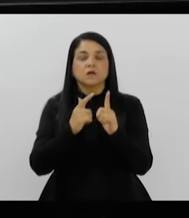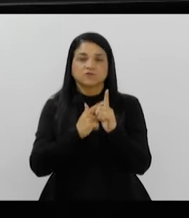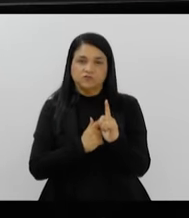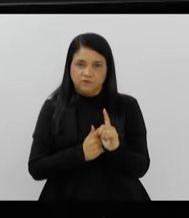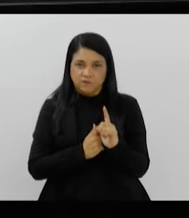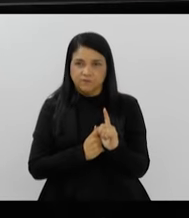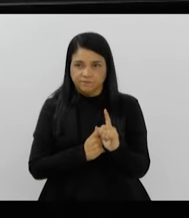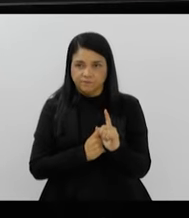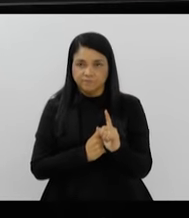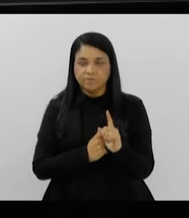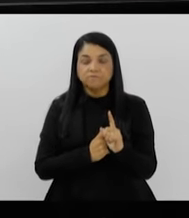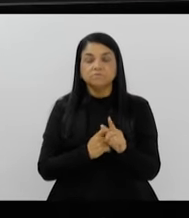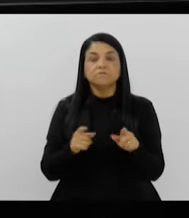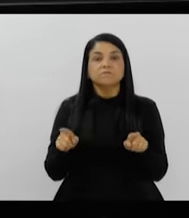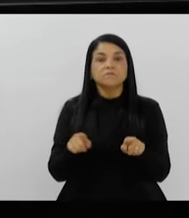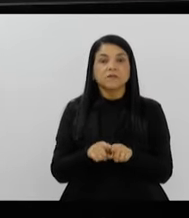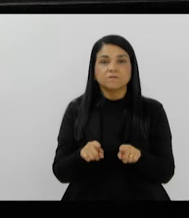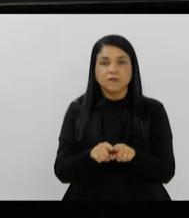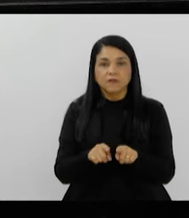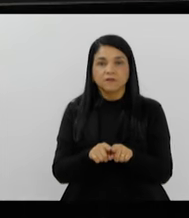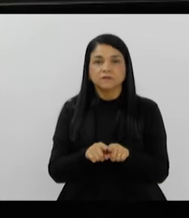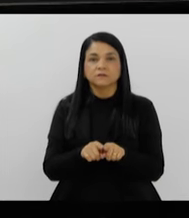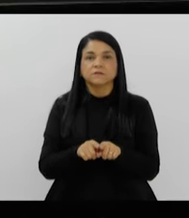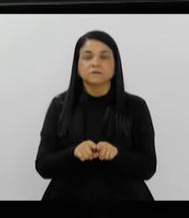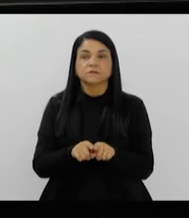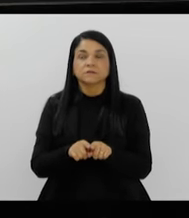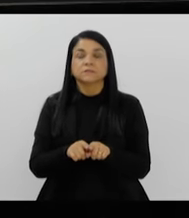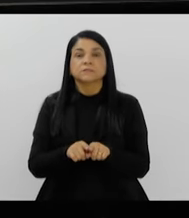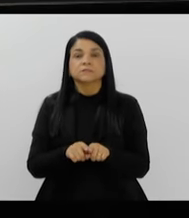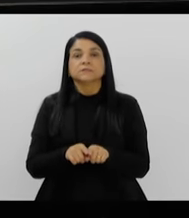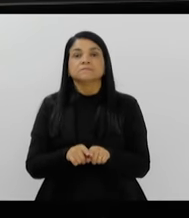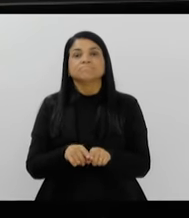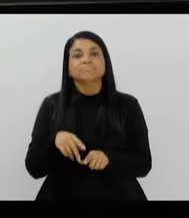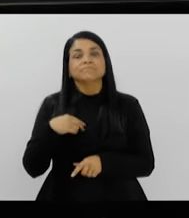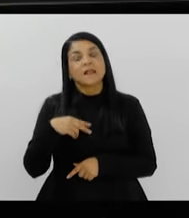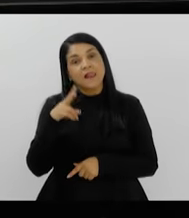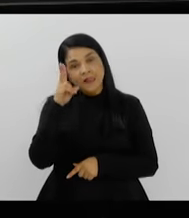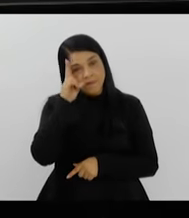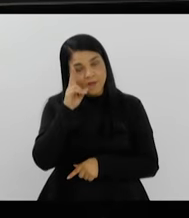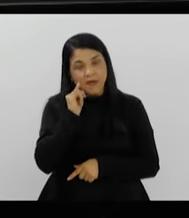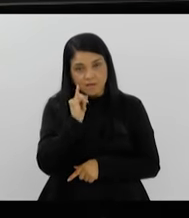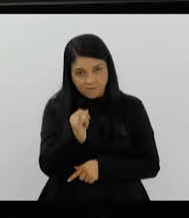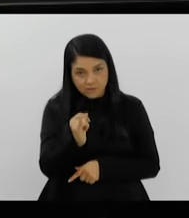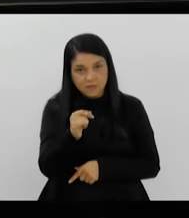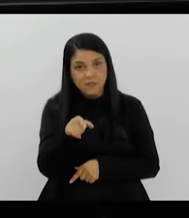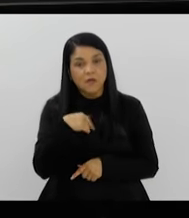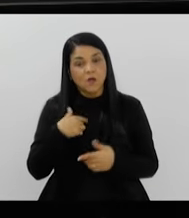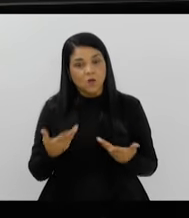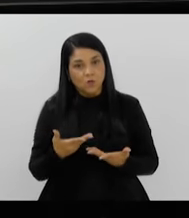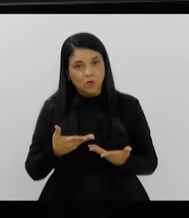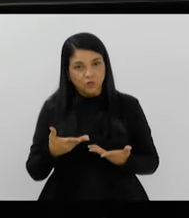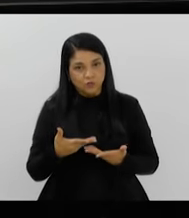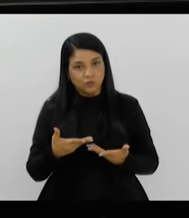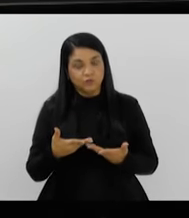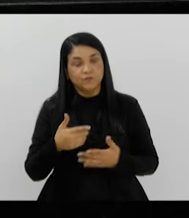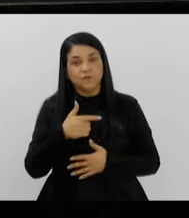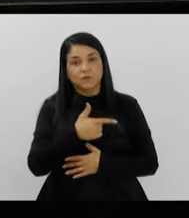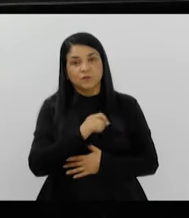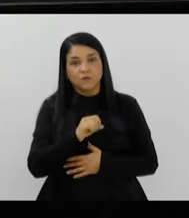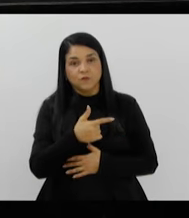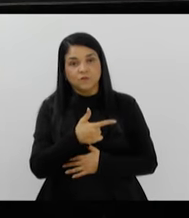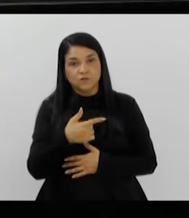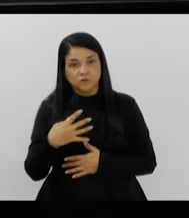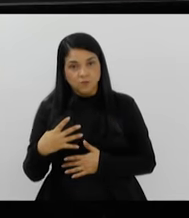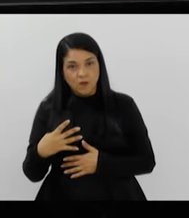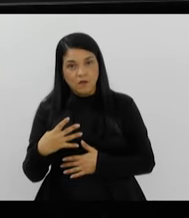dívida. E também, ainda que seja duro lembrar, não podemos esquecer que hoje, o ano de